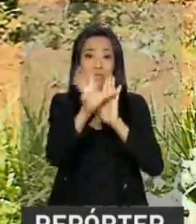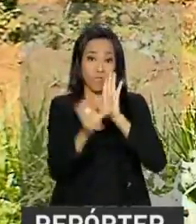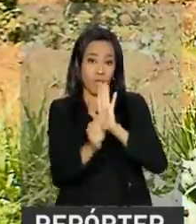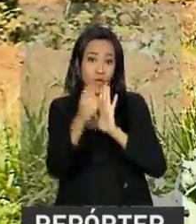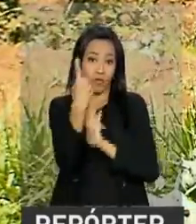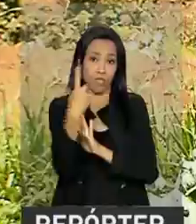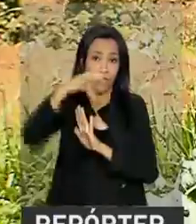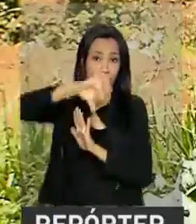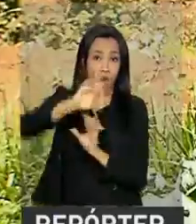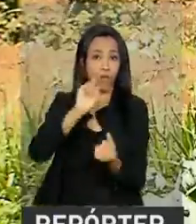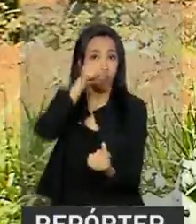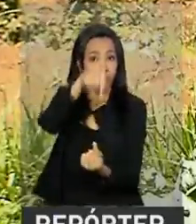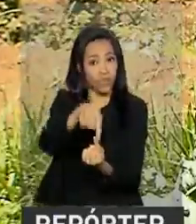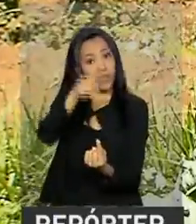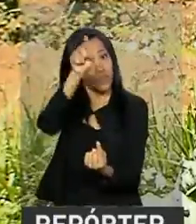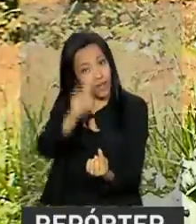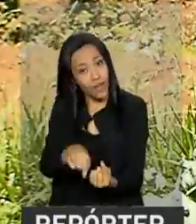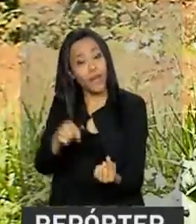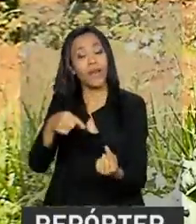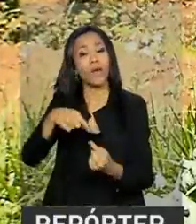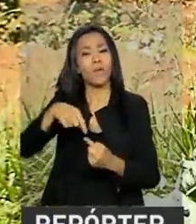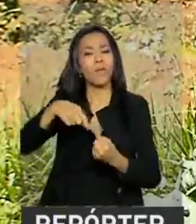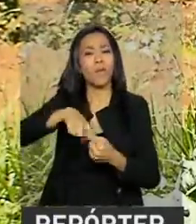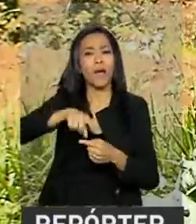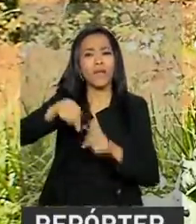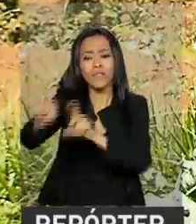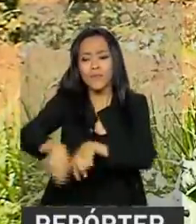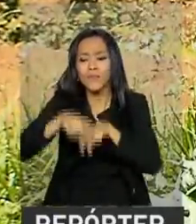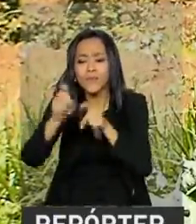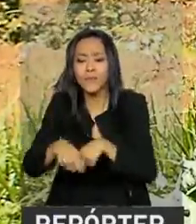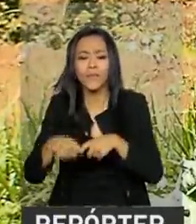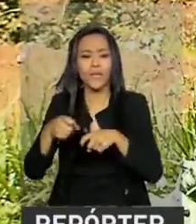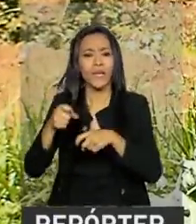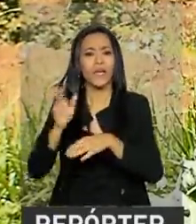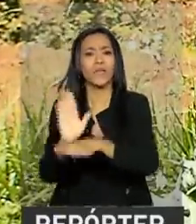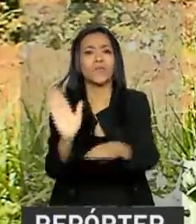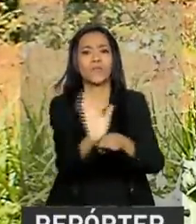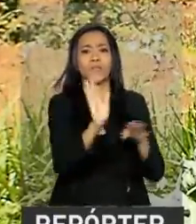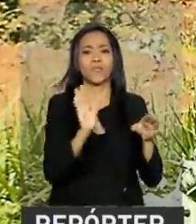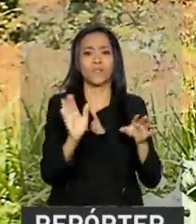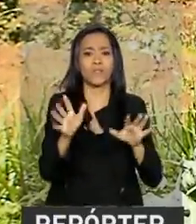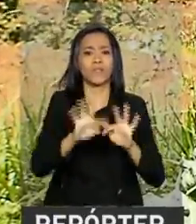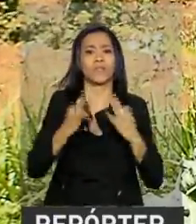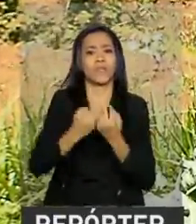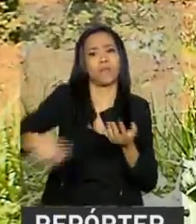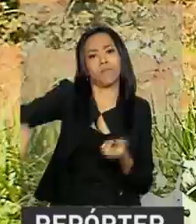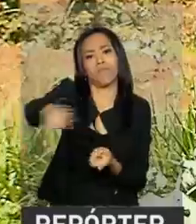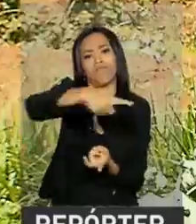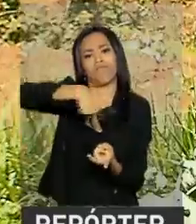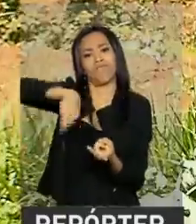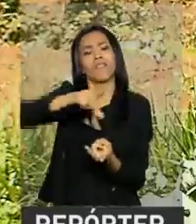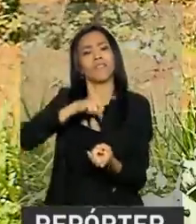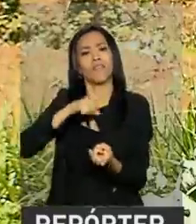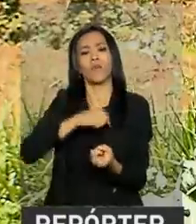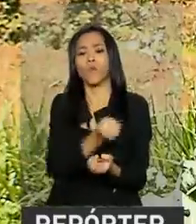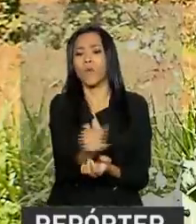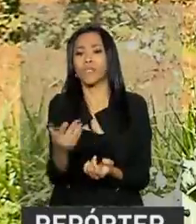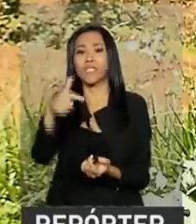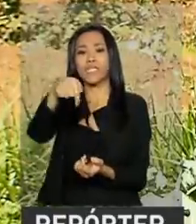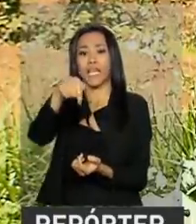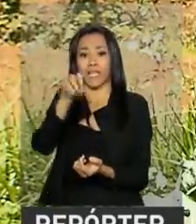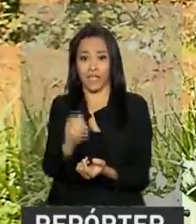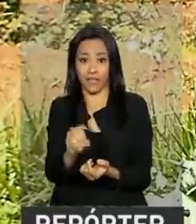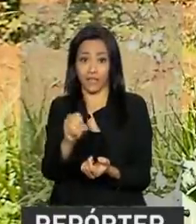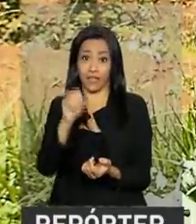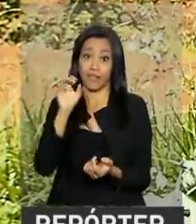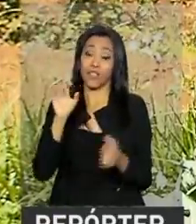tem como base a agricultura solidária. Hoje, no Brasil, já existem mais de 70 comunidades do tipo. Só aqui